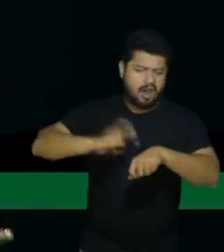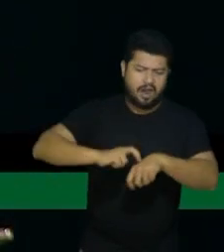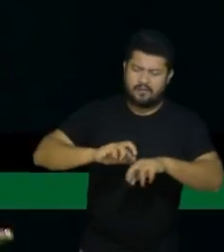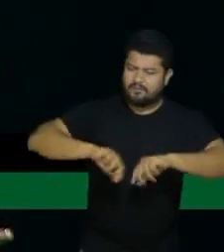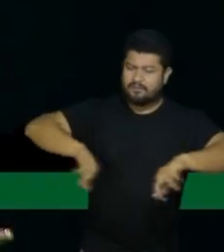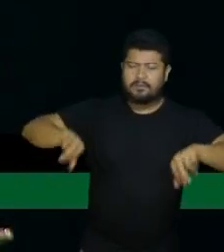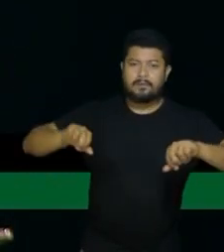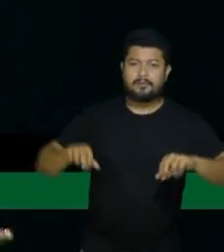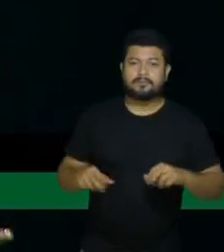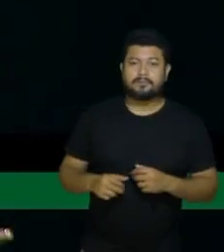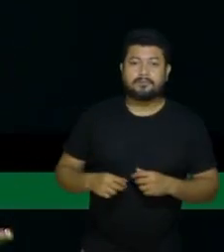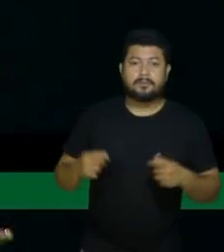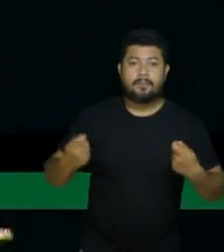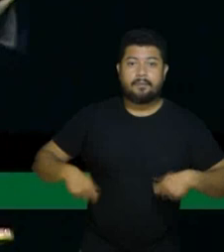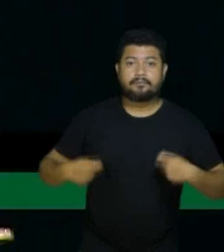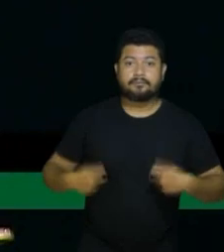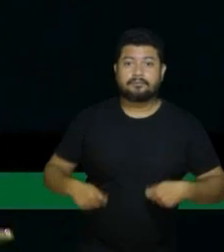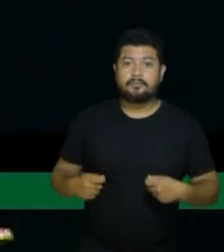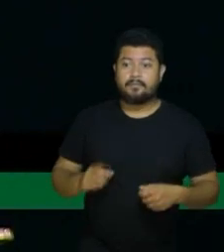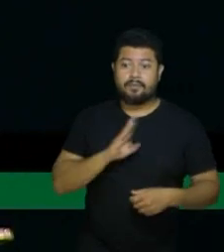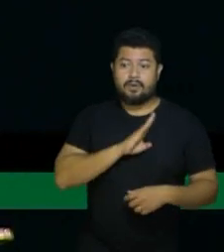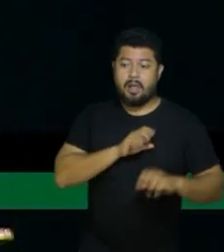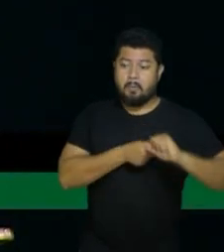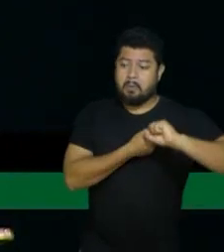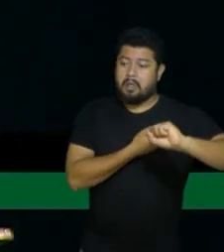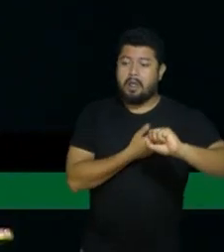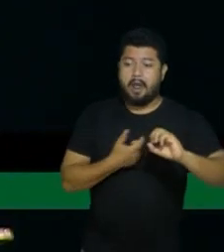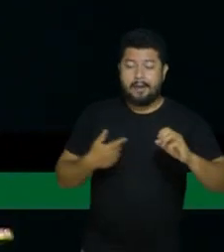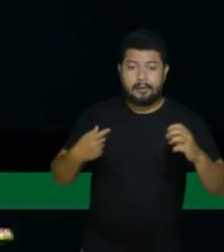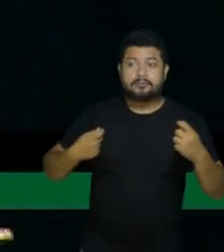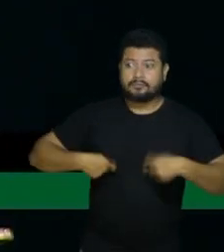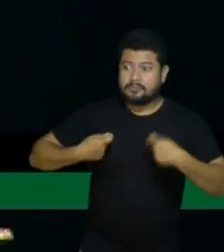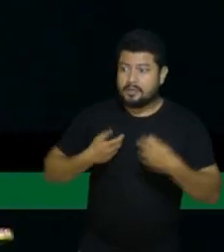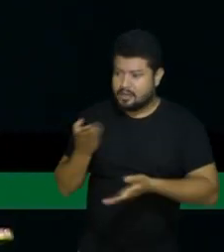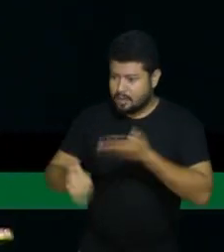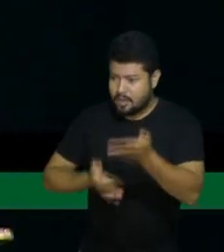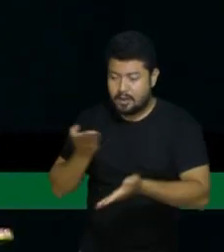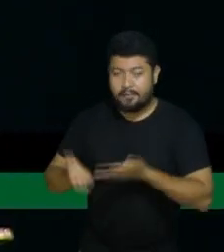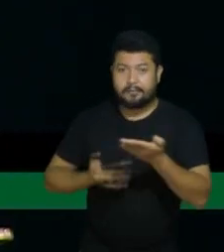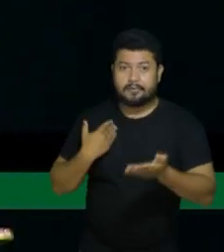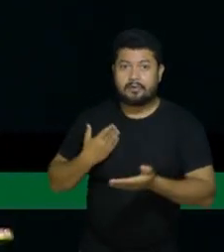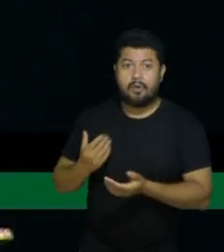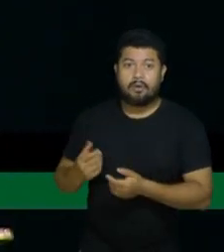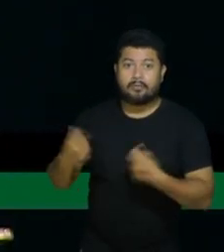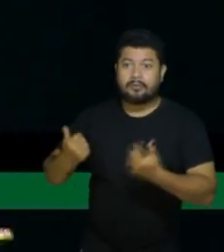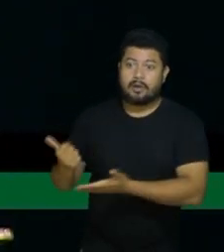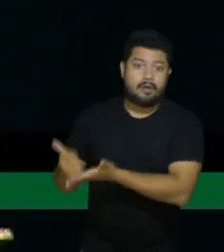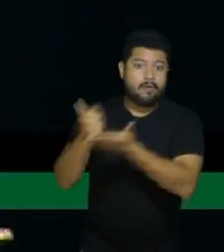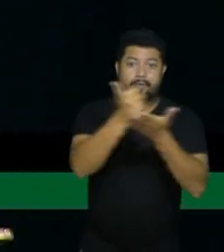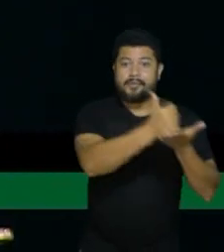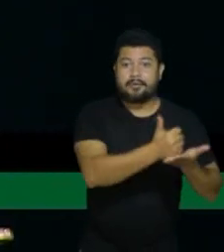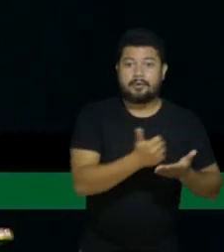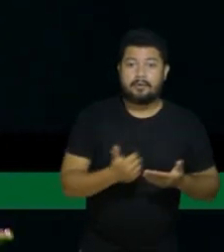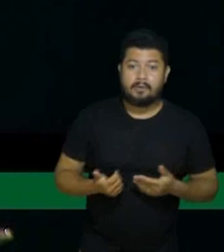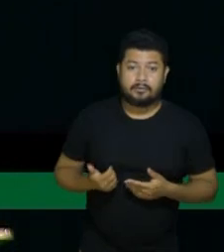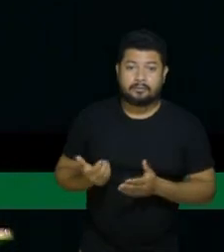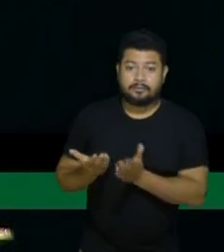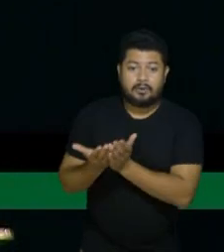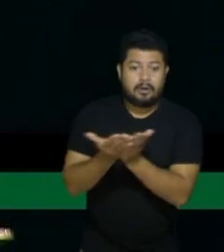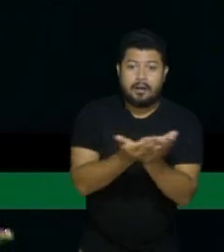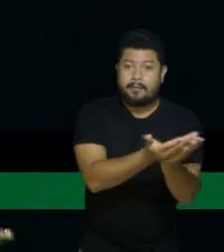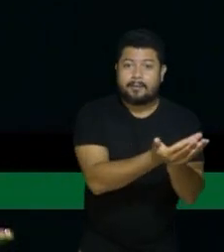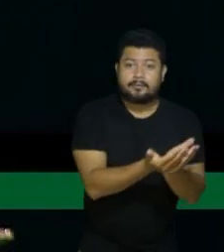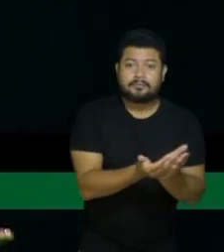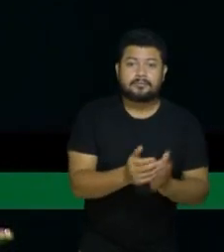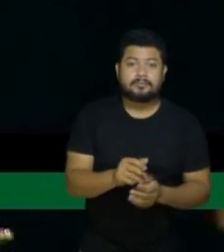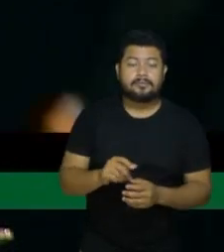que improvisar o cara infartou traz aqui dá um jeito leva ele de leva ele de barco Mas por que que